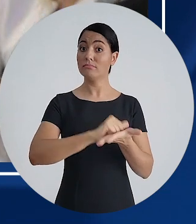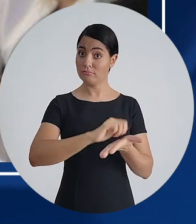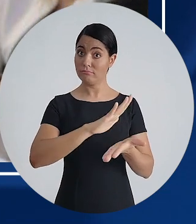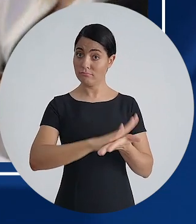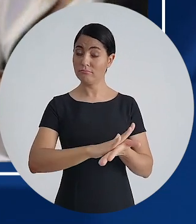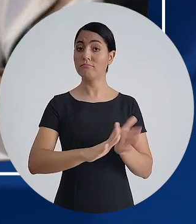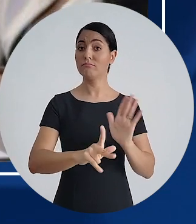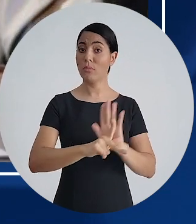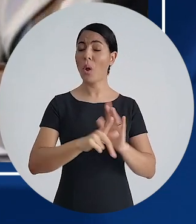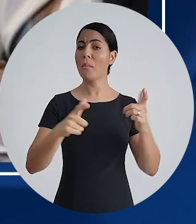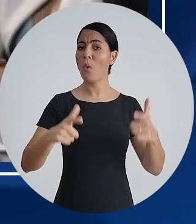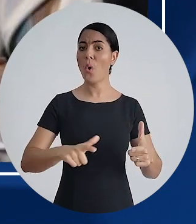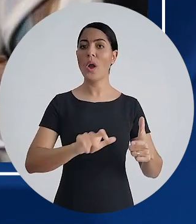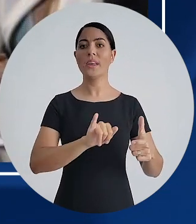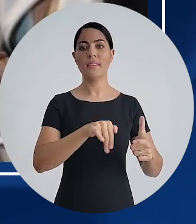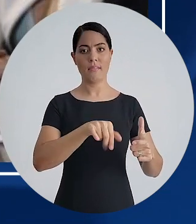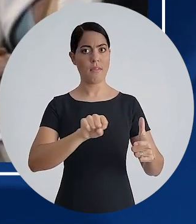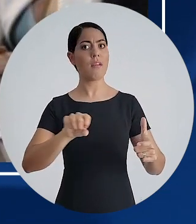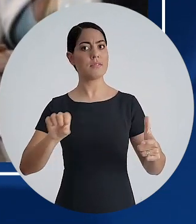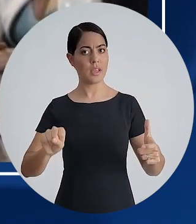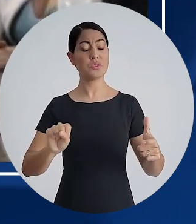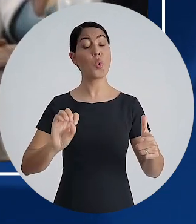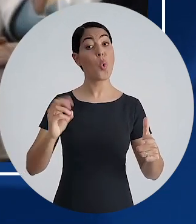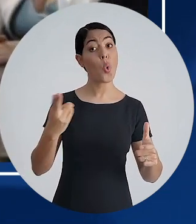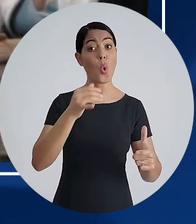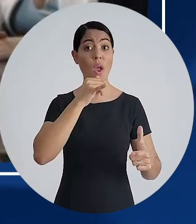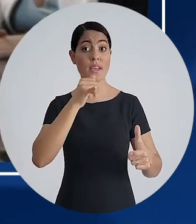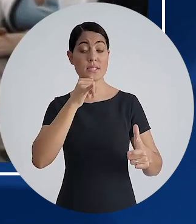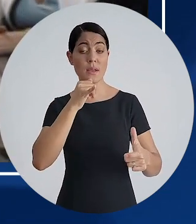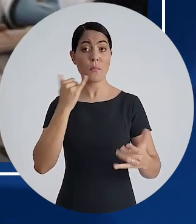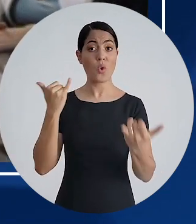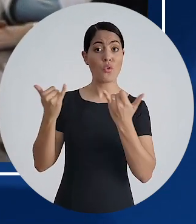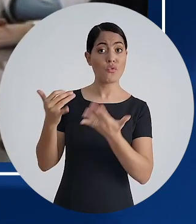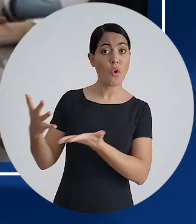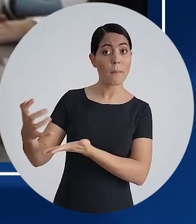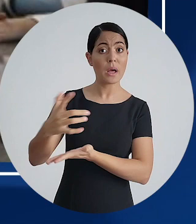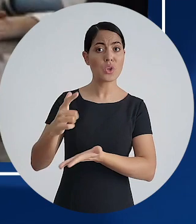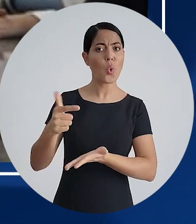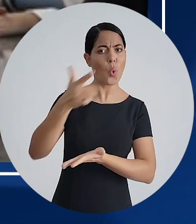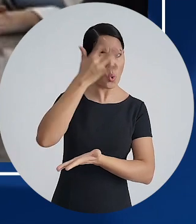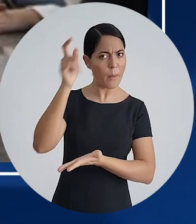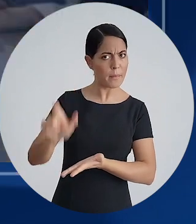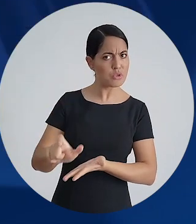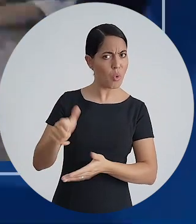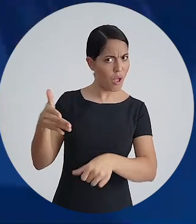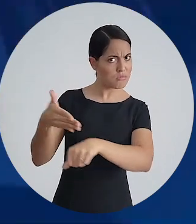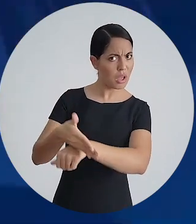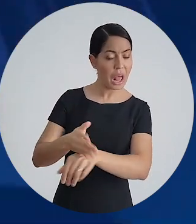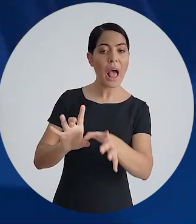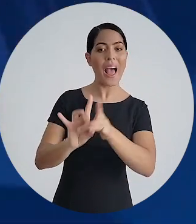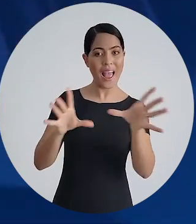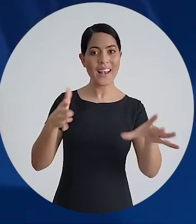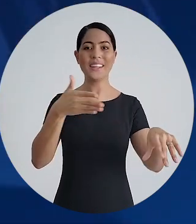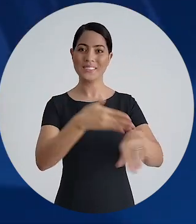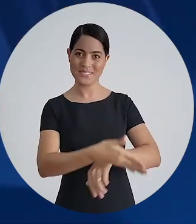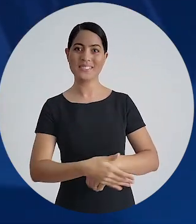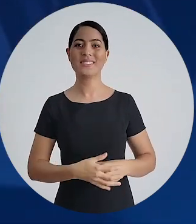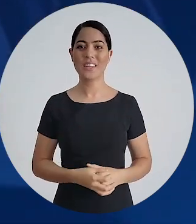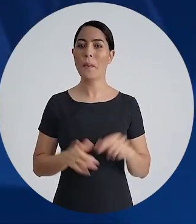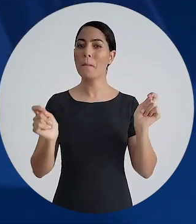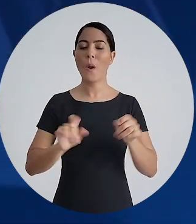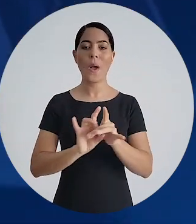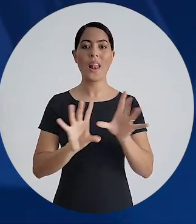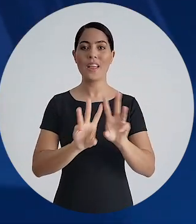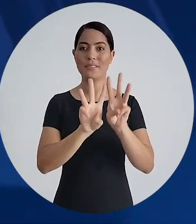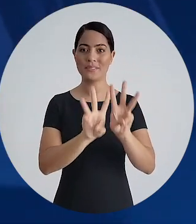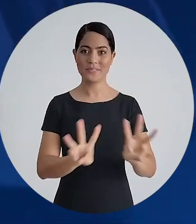no sistema do Instituto ou caso as informações sejam acessíveis a terceiros. Saiba mais no site da